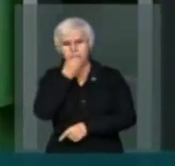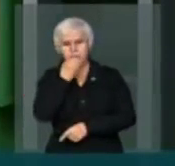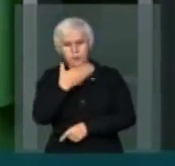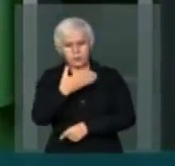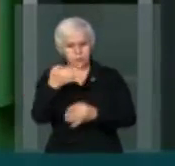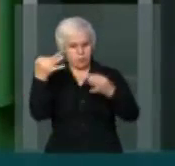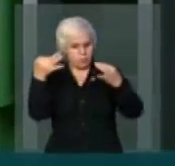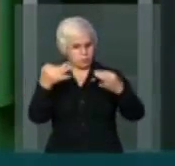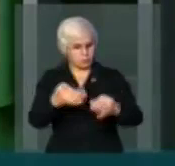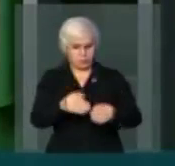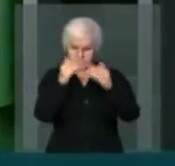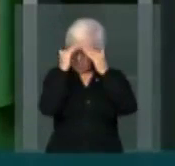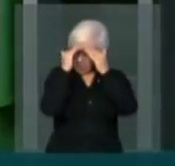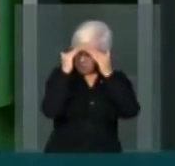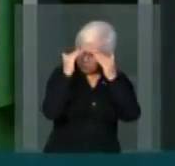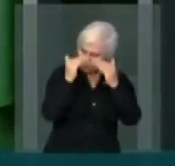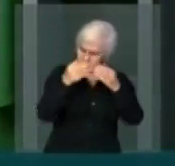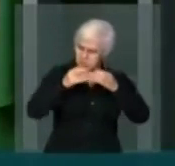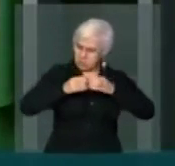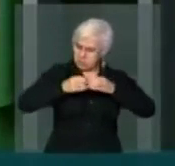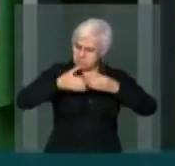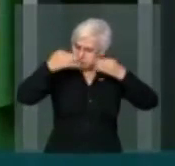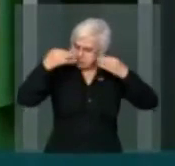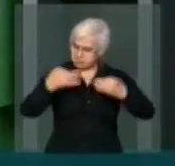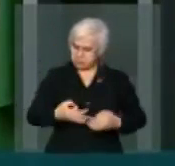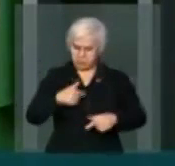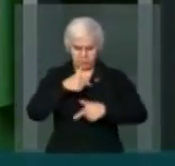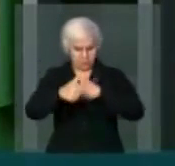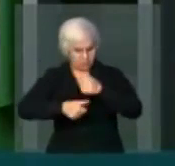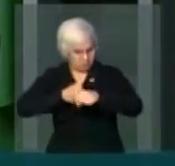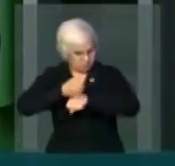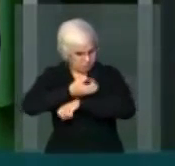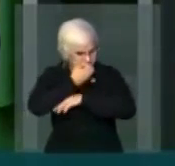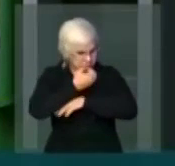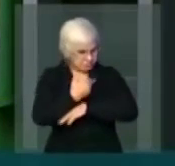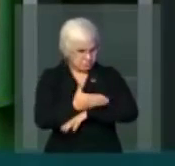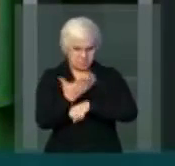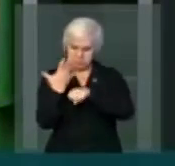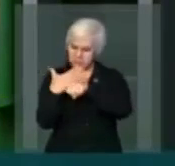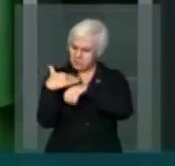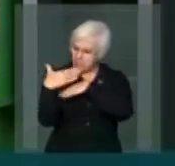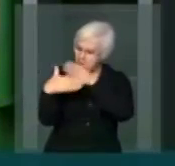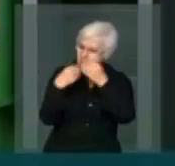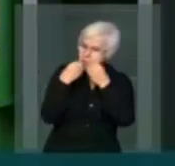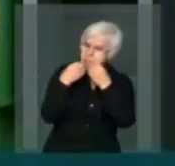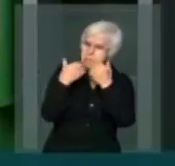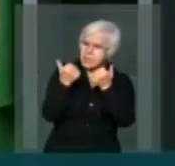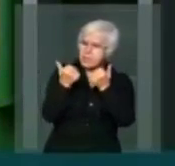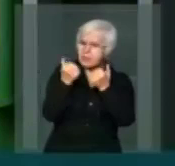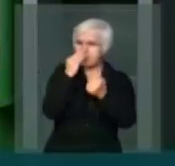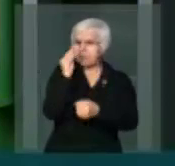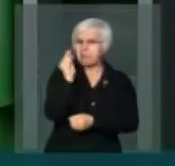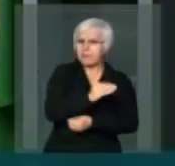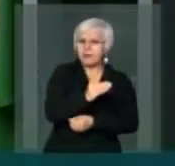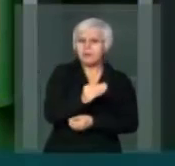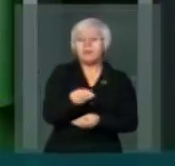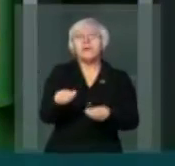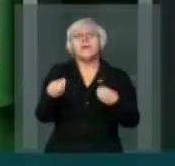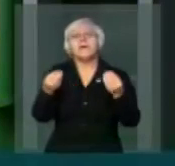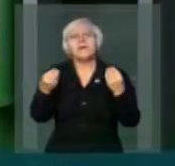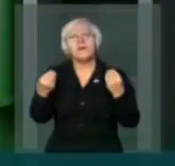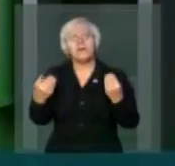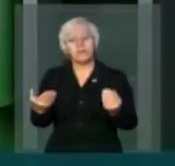os bem-intencionados, não os vocacionados, não os preparados, mas apenas os que,